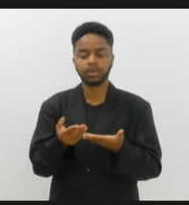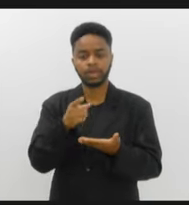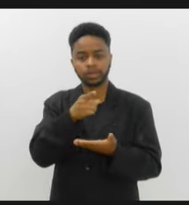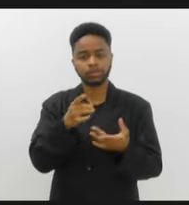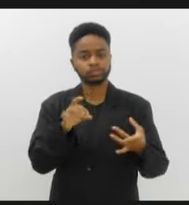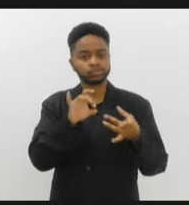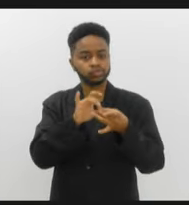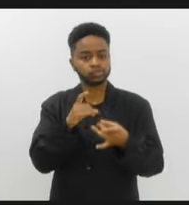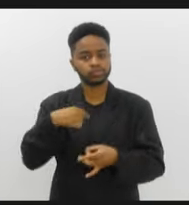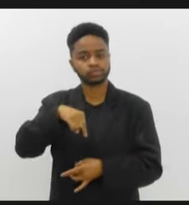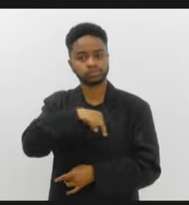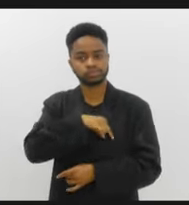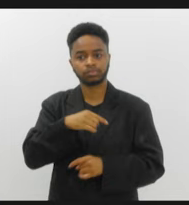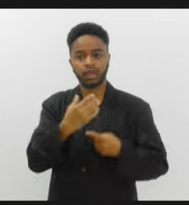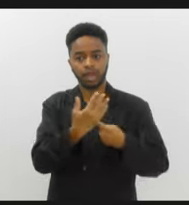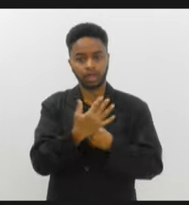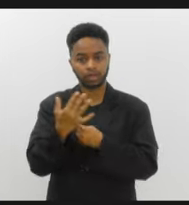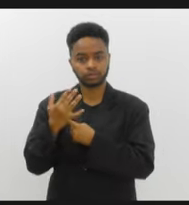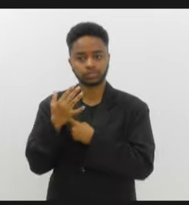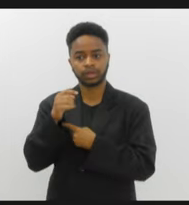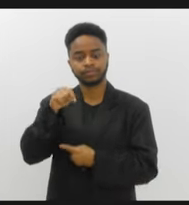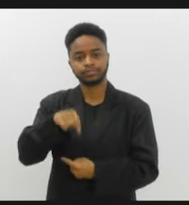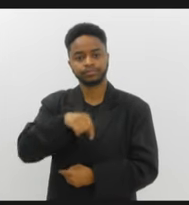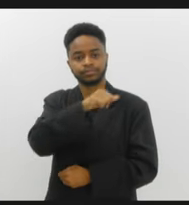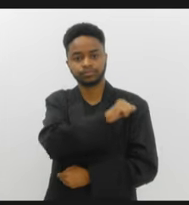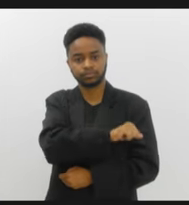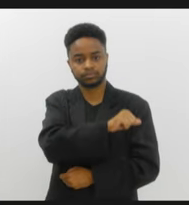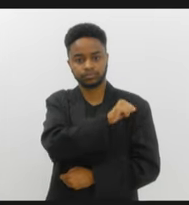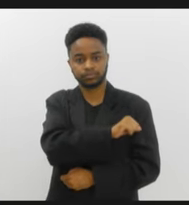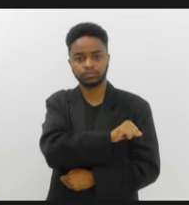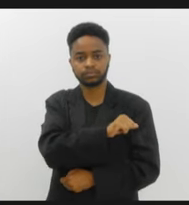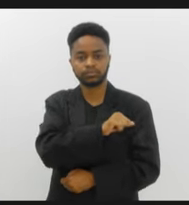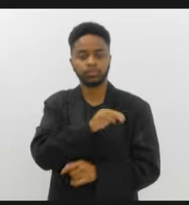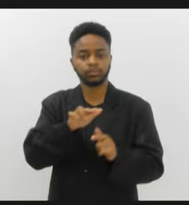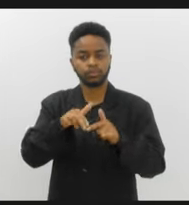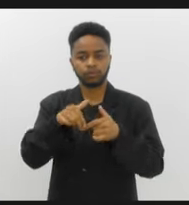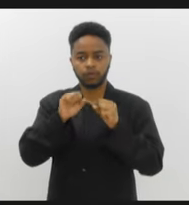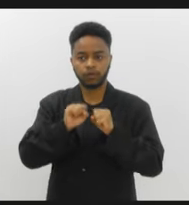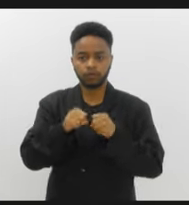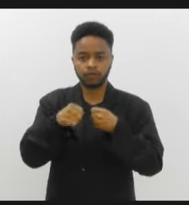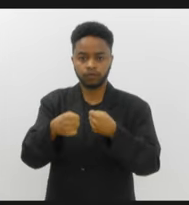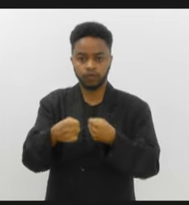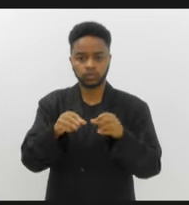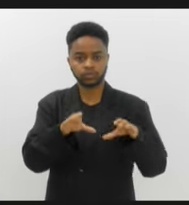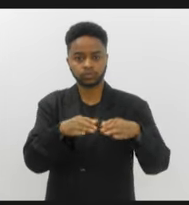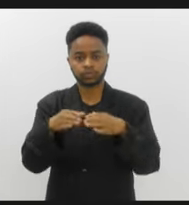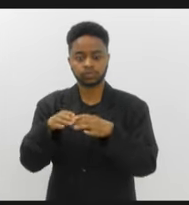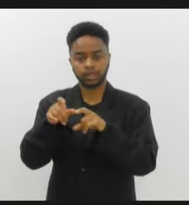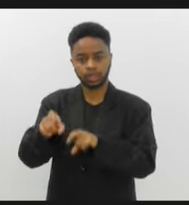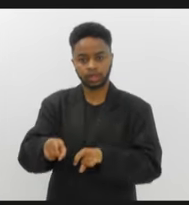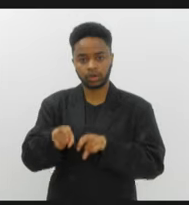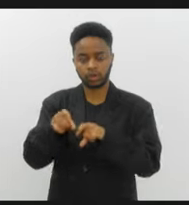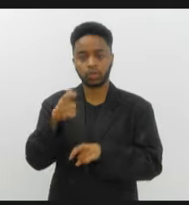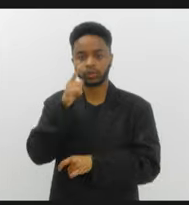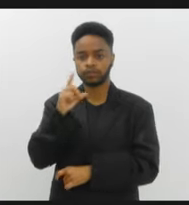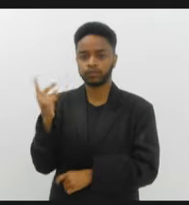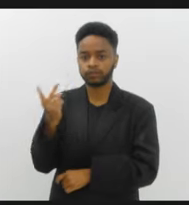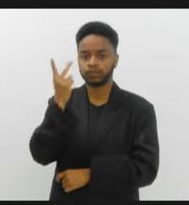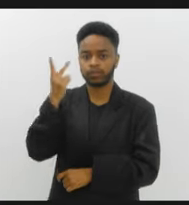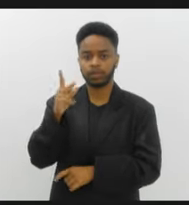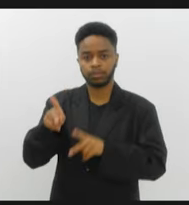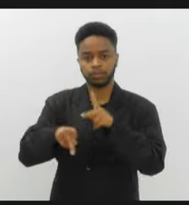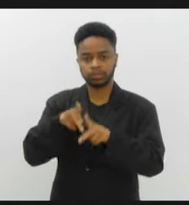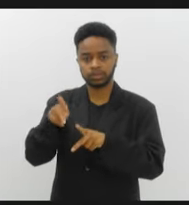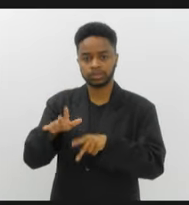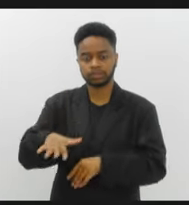companheiro para nos ajudar para que o Estado do Rio de Janeiro, através da força do interior, venha valorizar a população